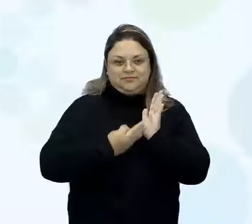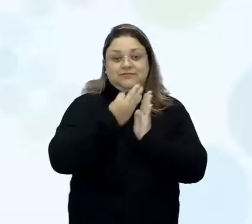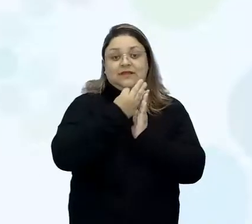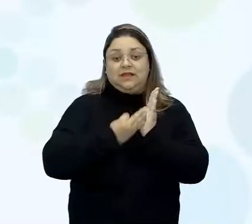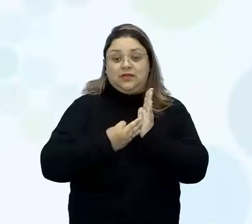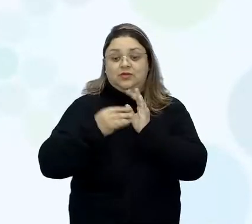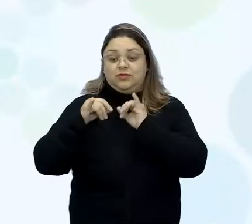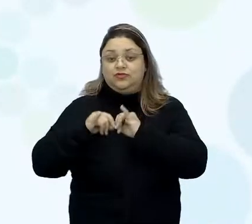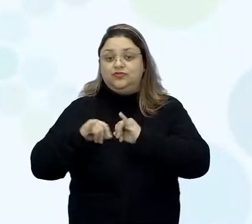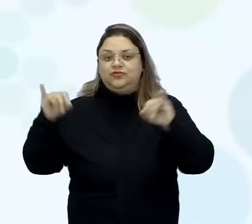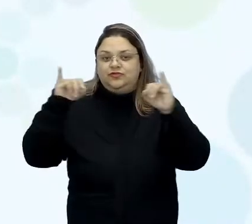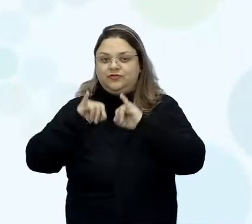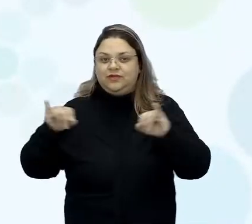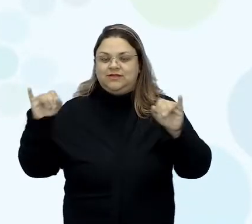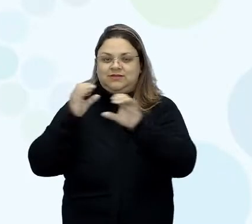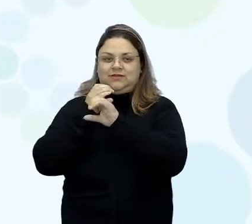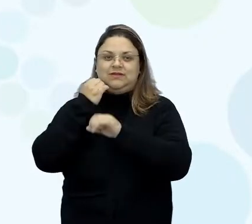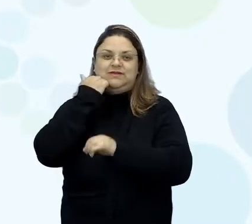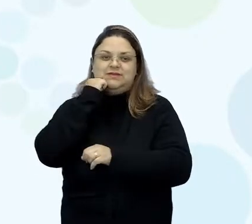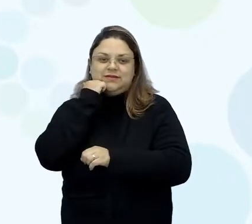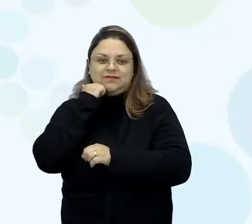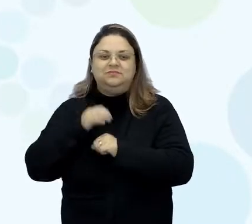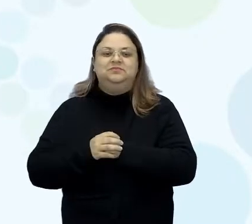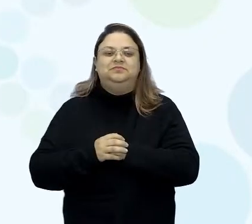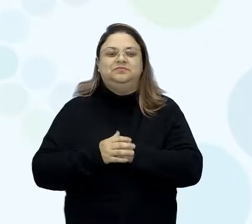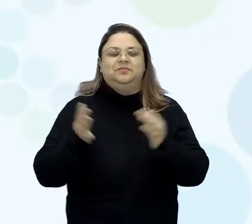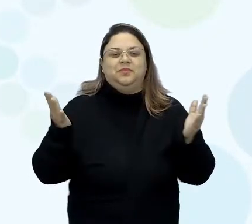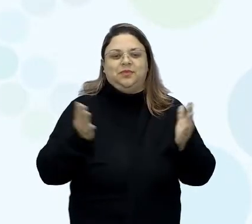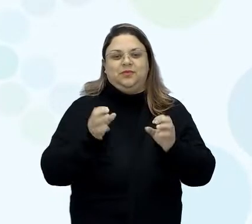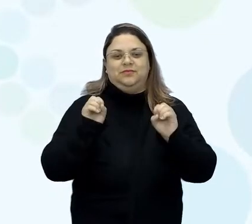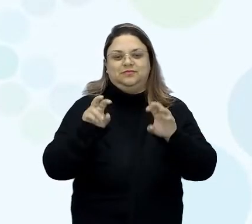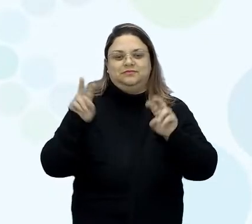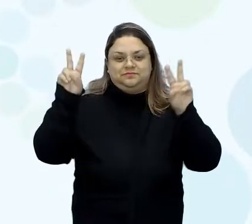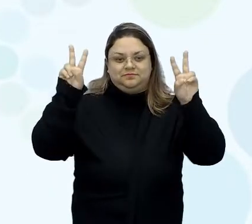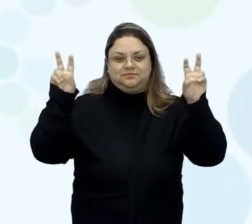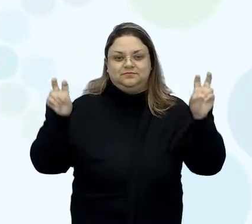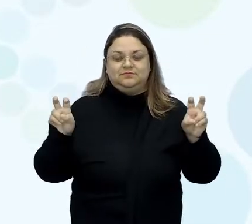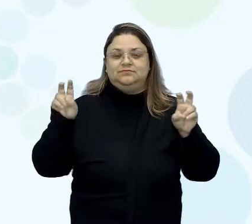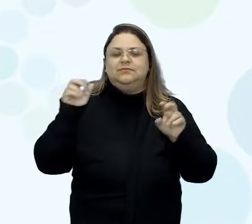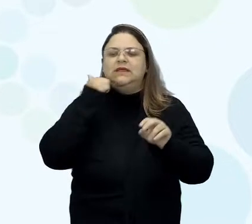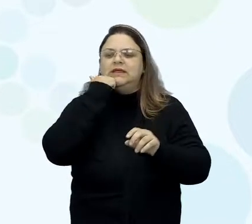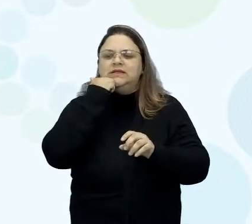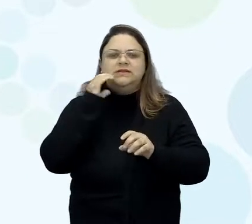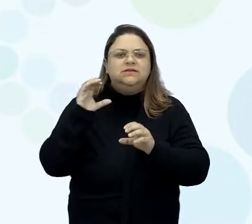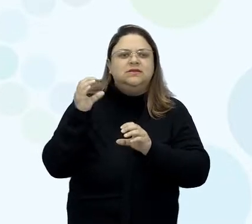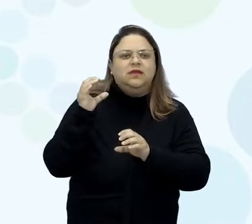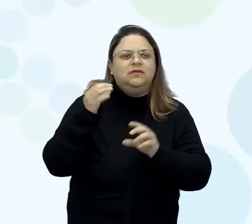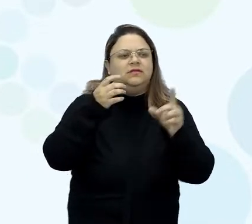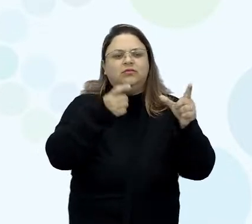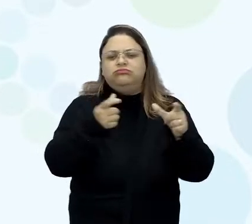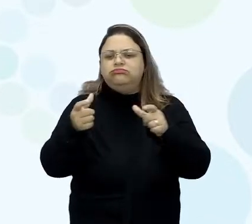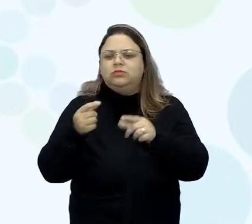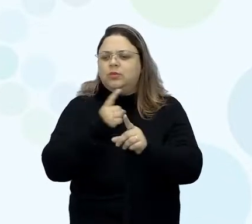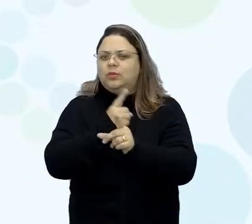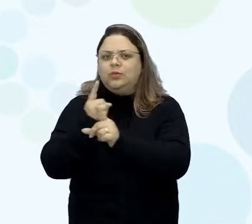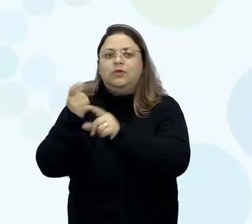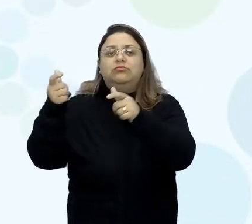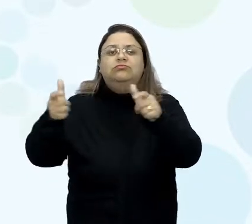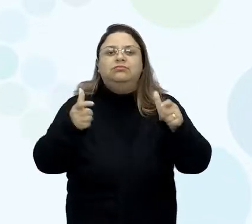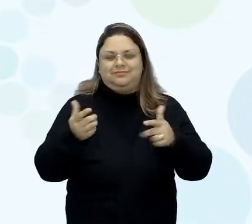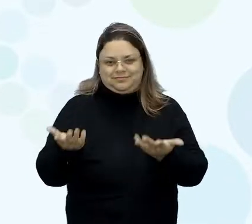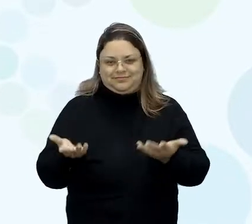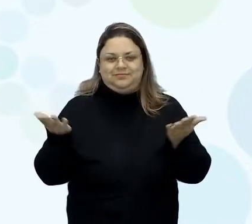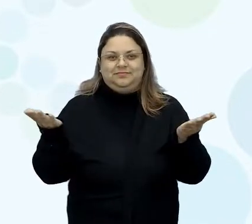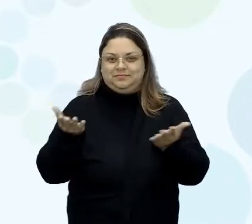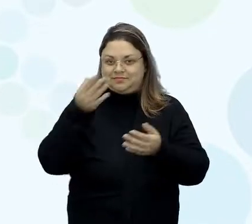Divulgação Científica. E a aula de hoje é Ciência Onde Encontrar. E a gente também não pode esquecer que